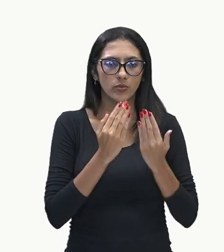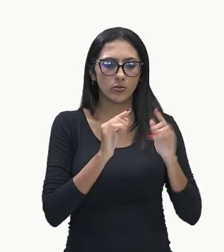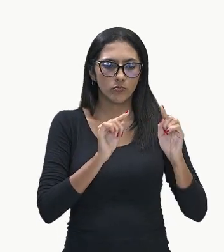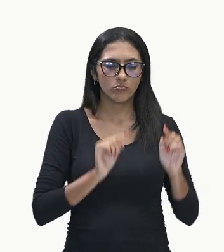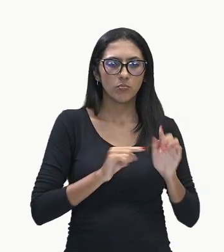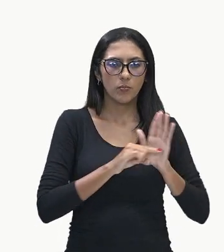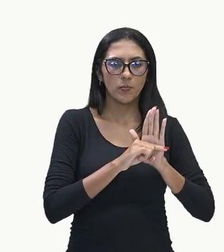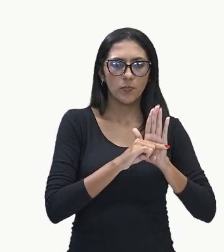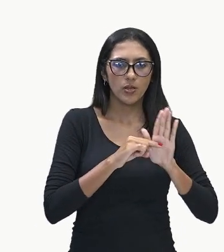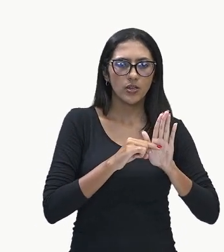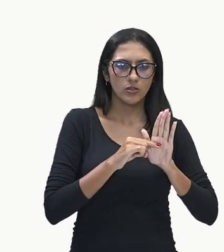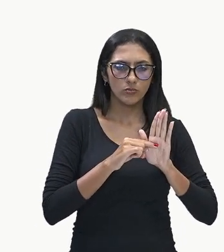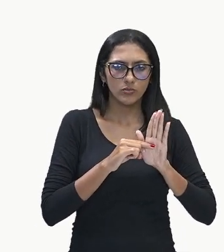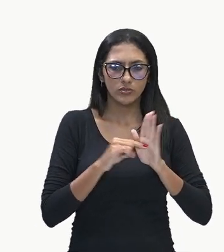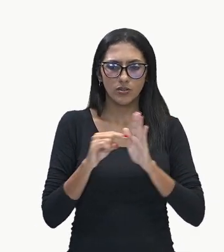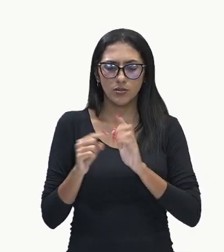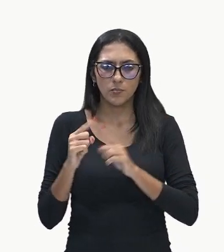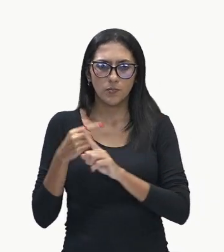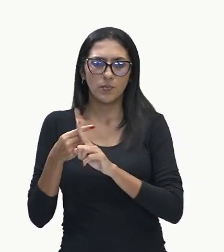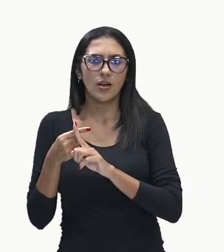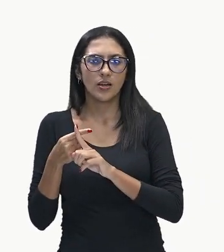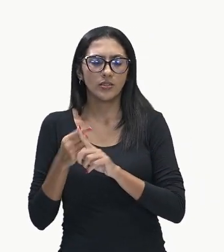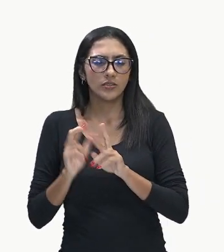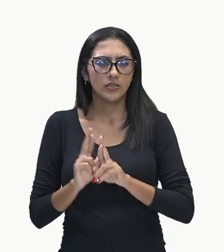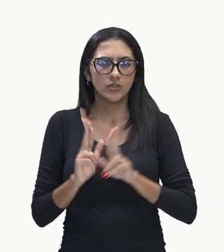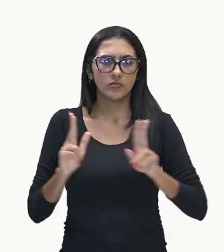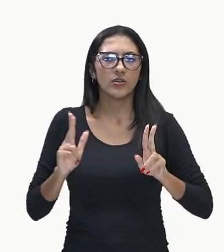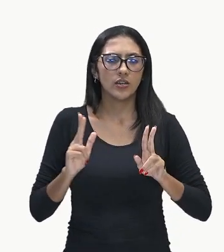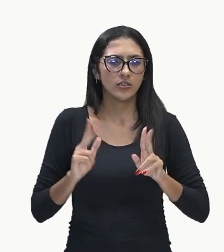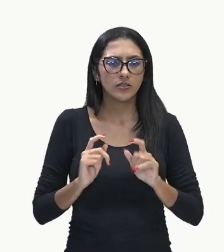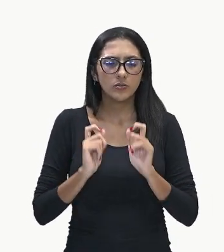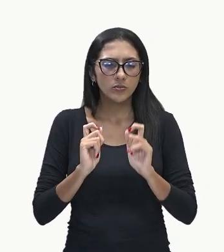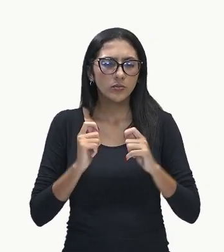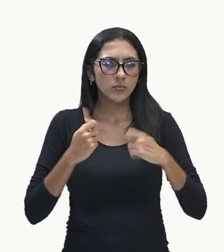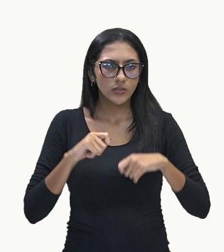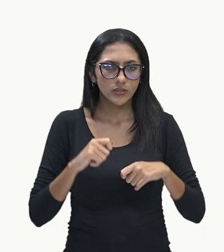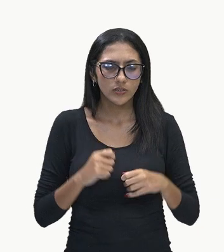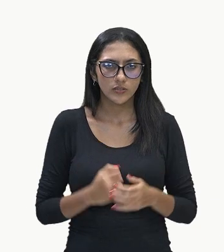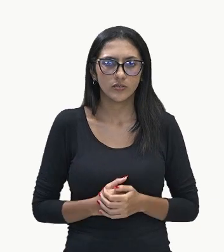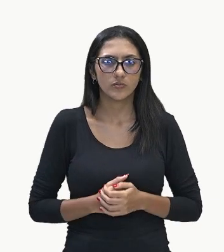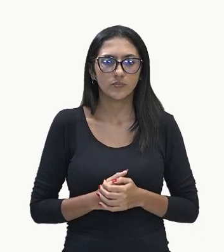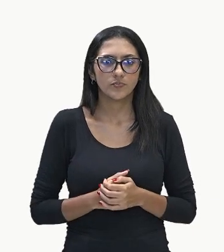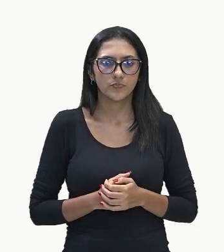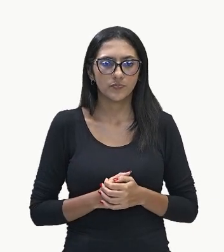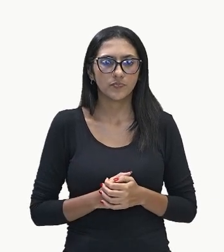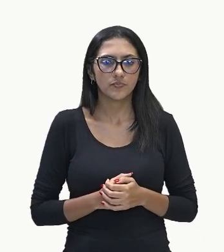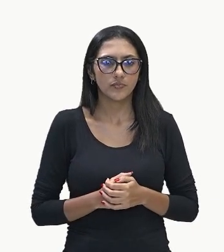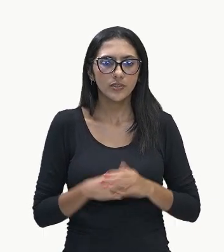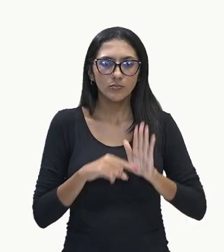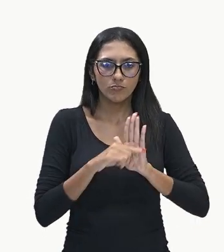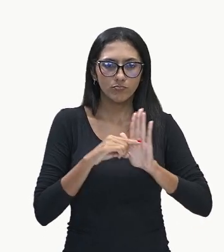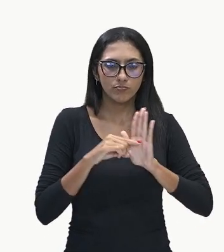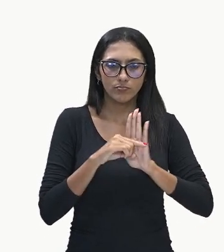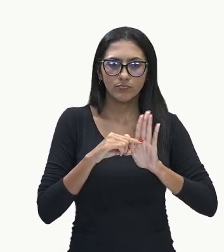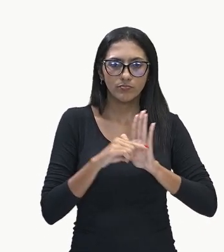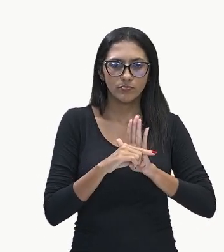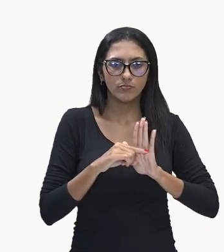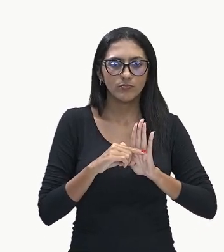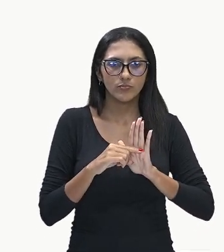aqui? São diferentes. Sinais diferentes aí na multiplicação, resultado